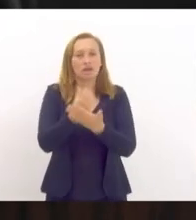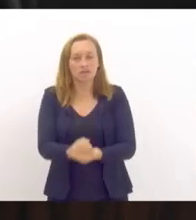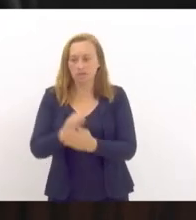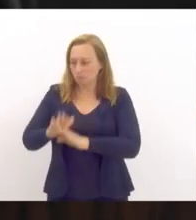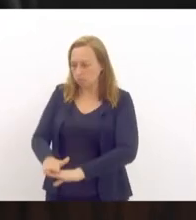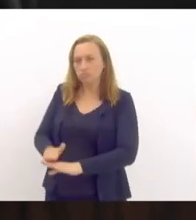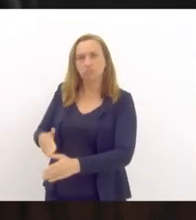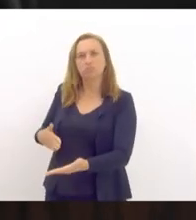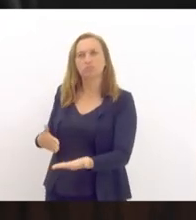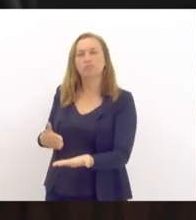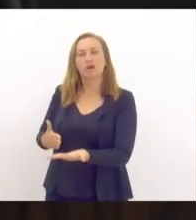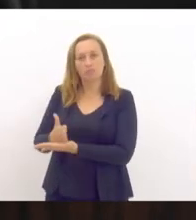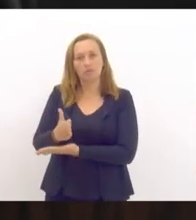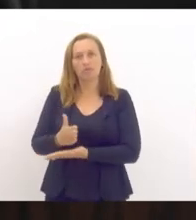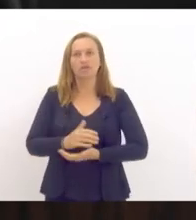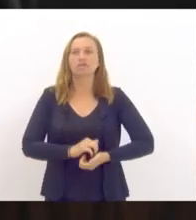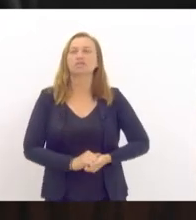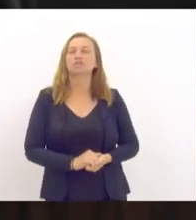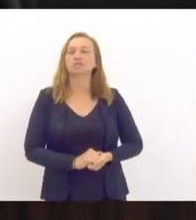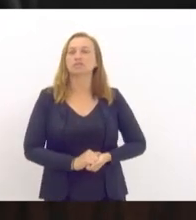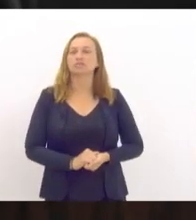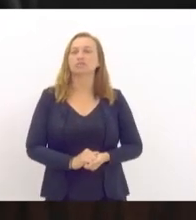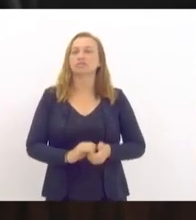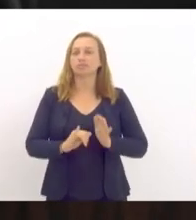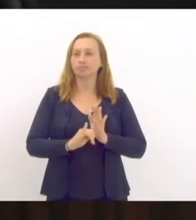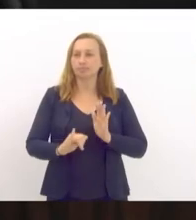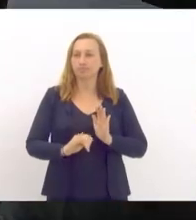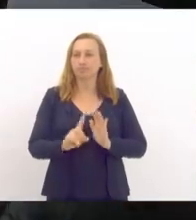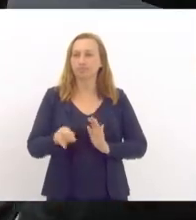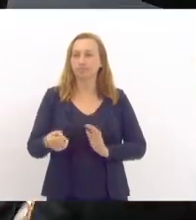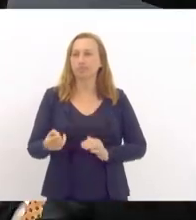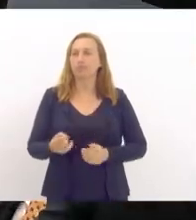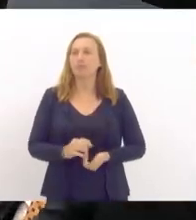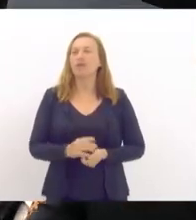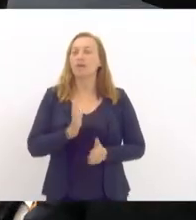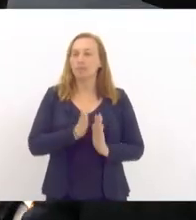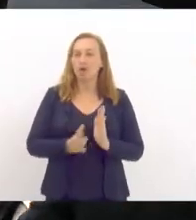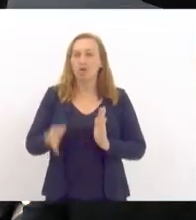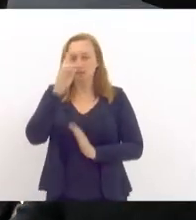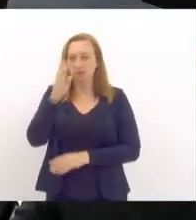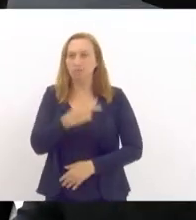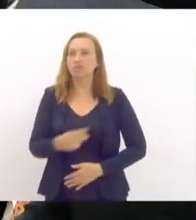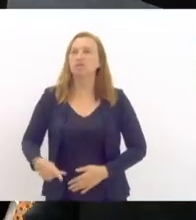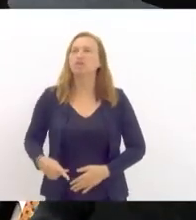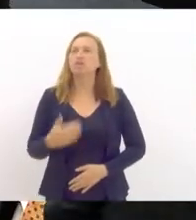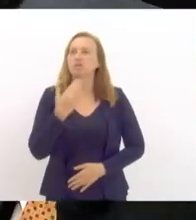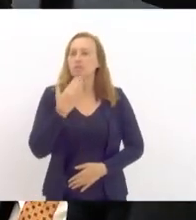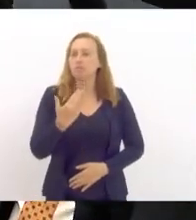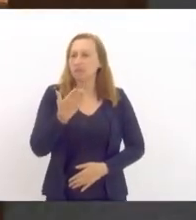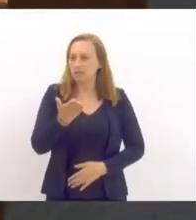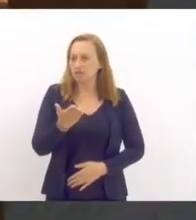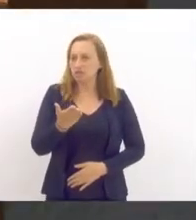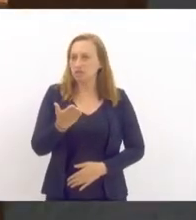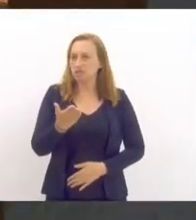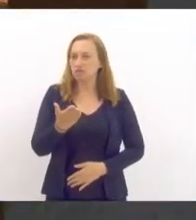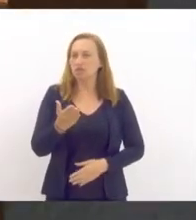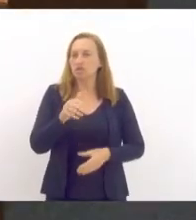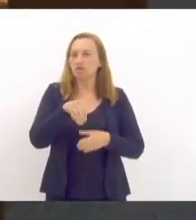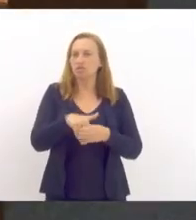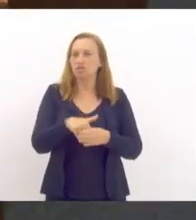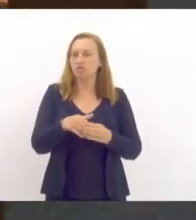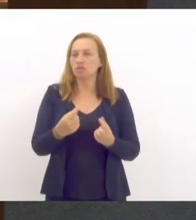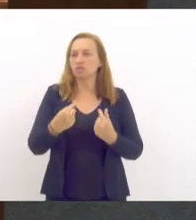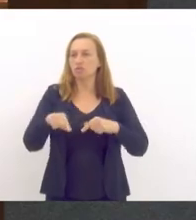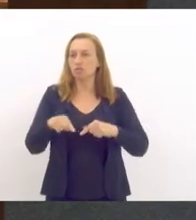que a própria permanece Como estão aprovado vai à prorrogação por favor consignar abstenção da